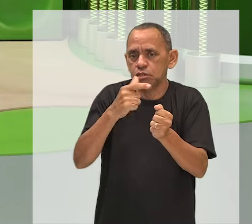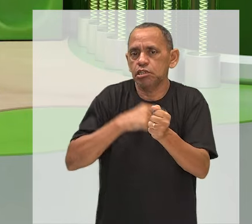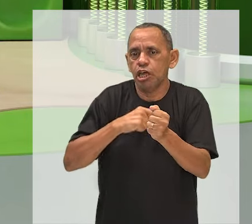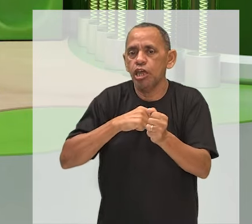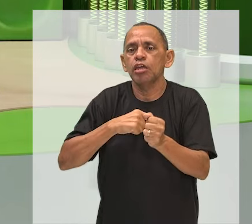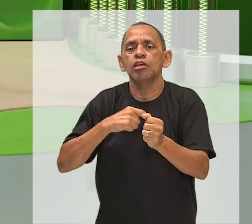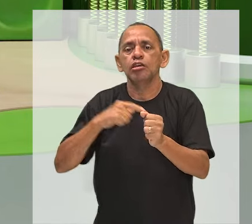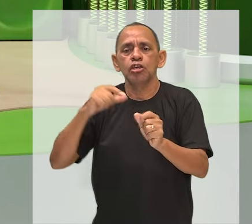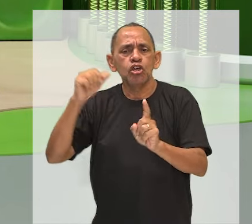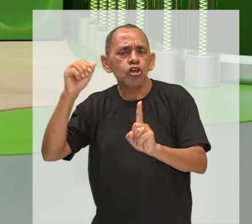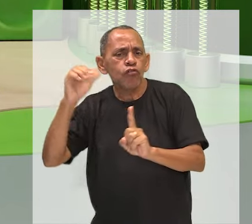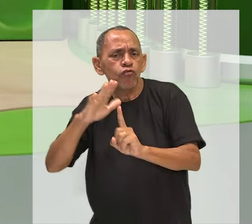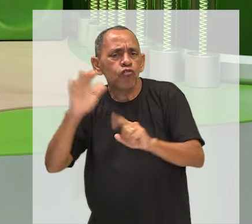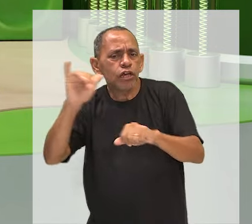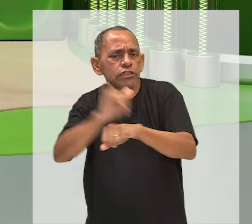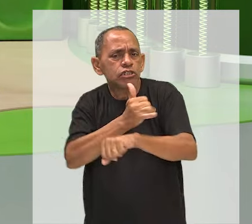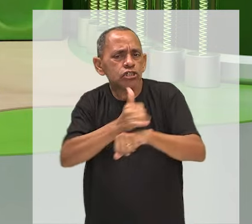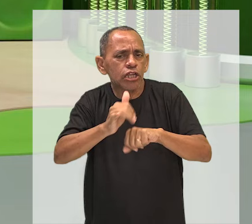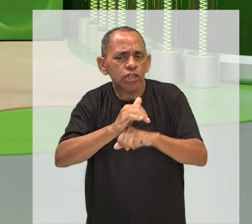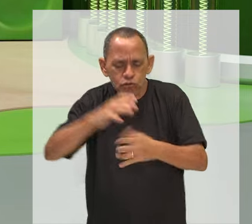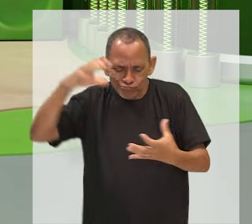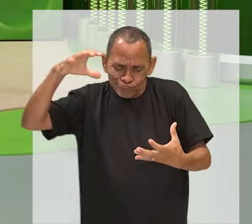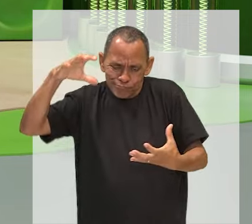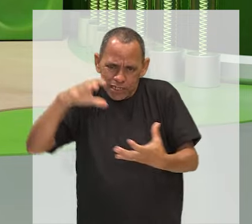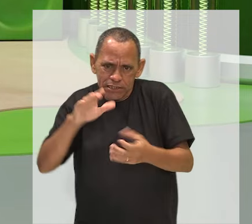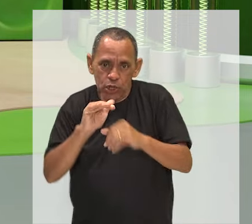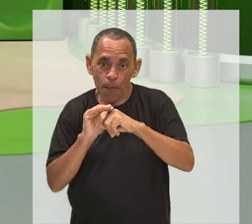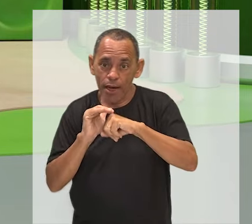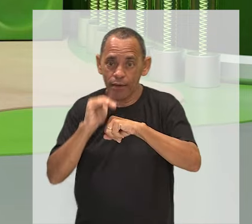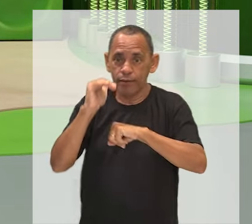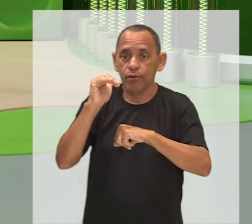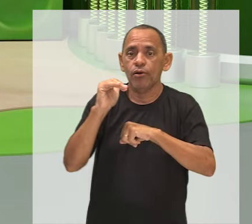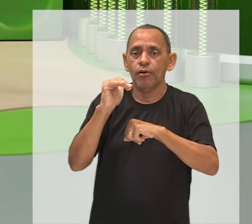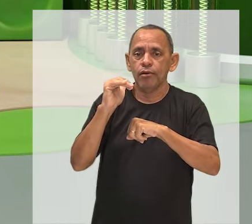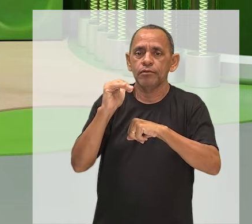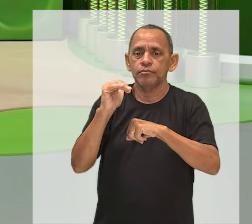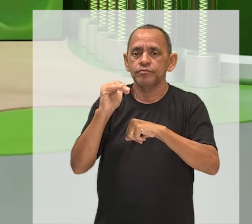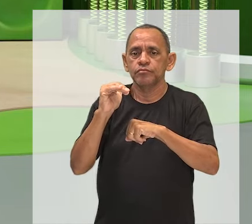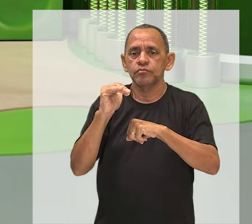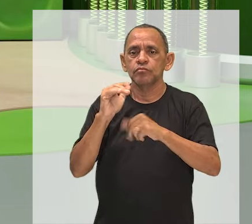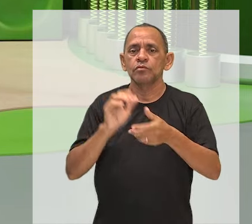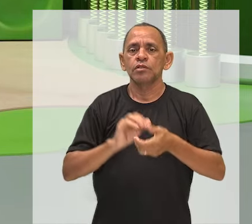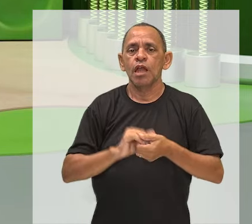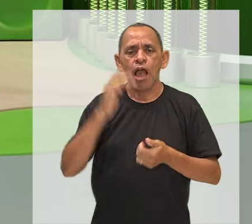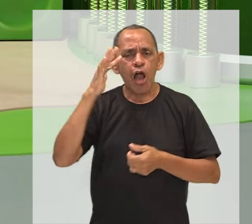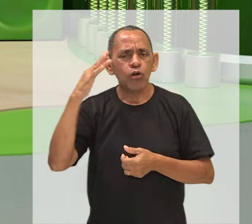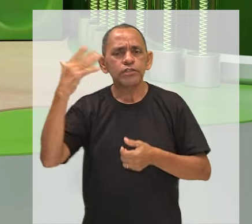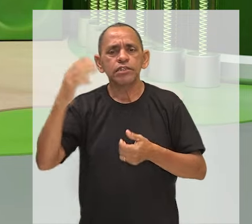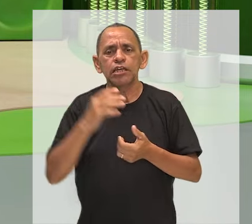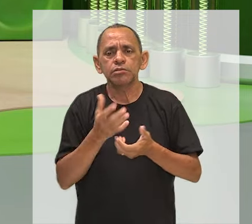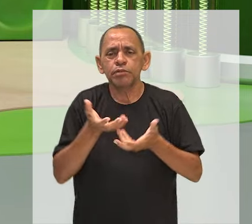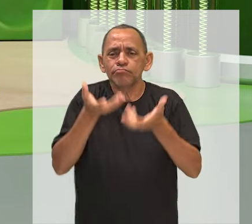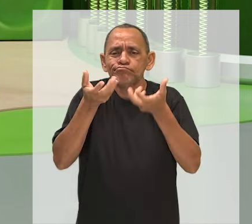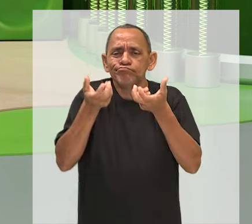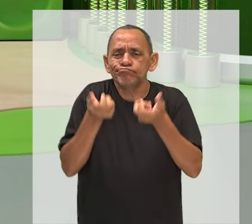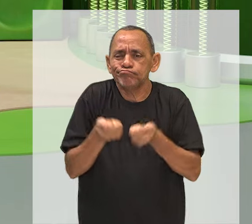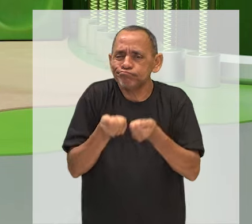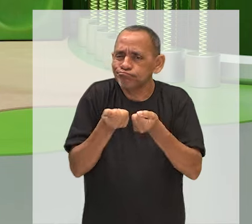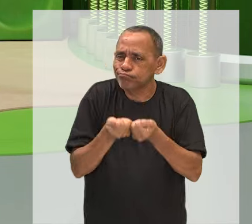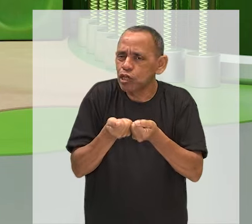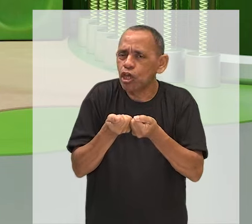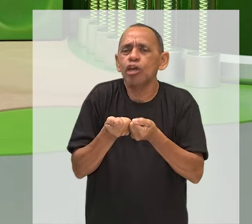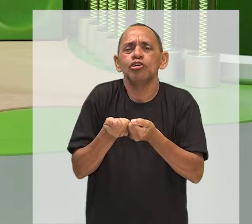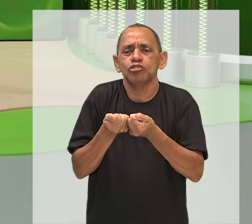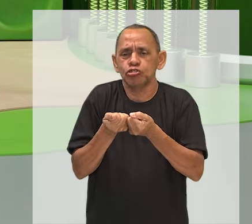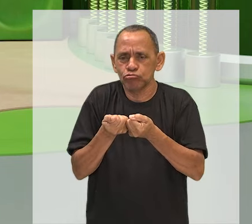logo existe ali uma pressão sobre elas. E essa pressão exercida, né, pelo peso de todas essas